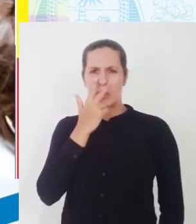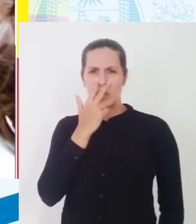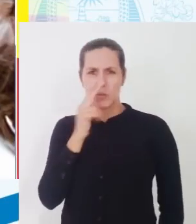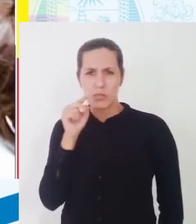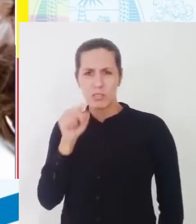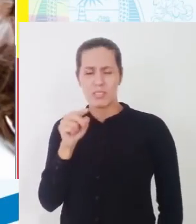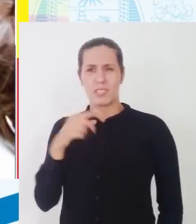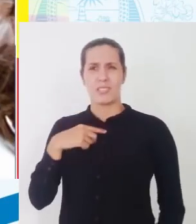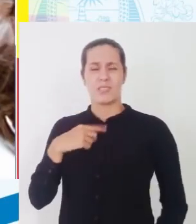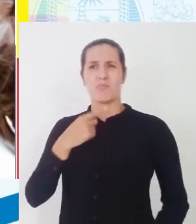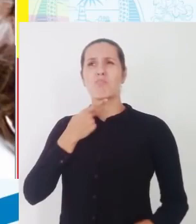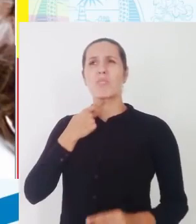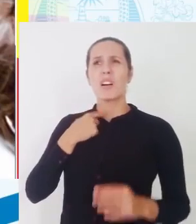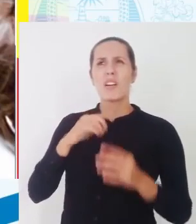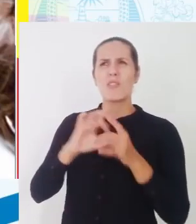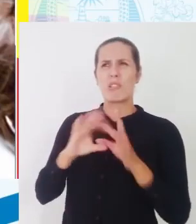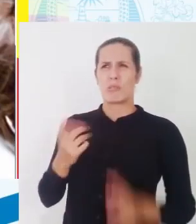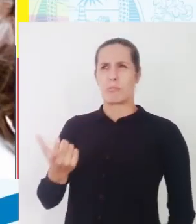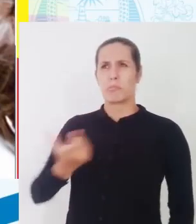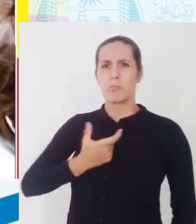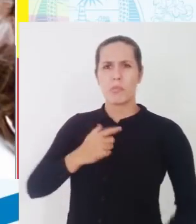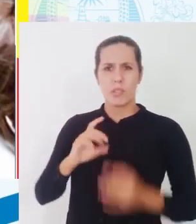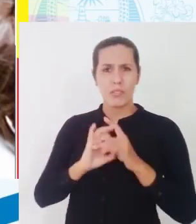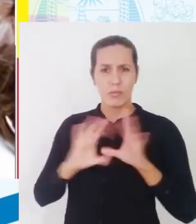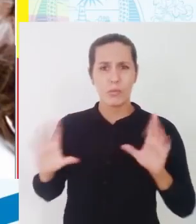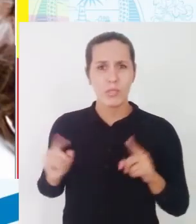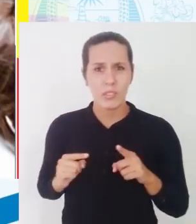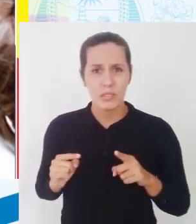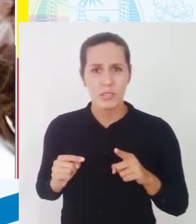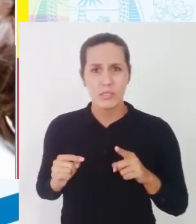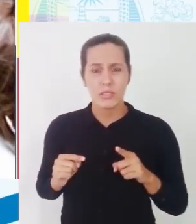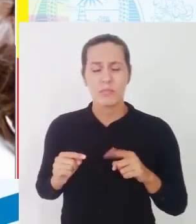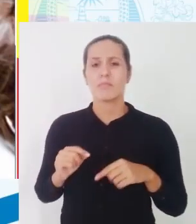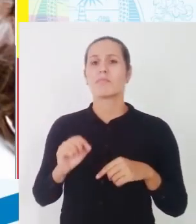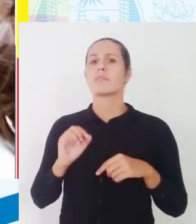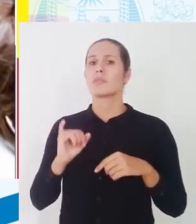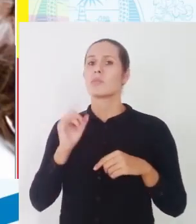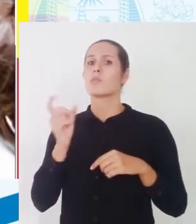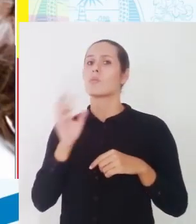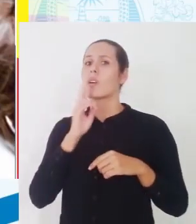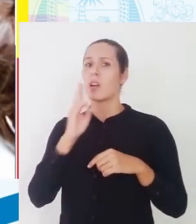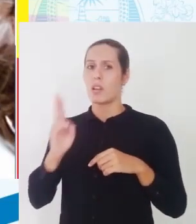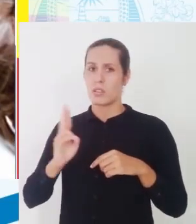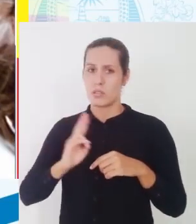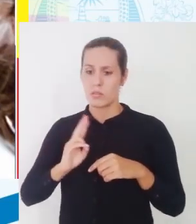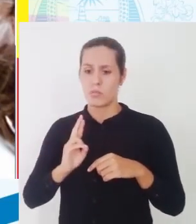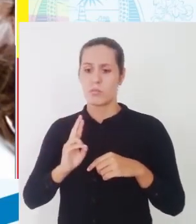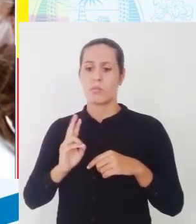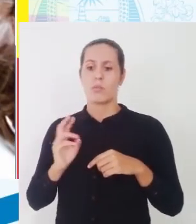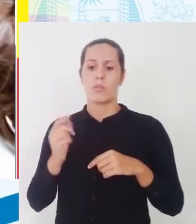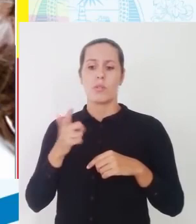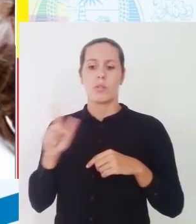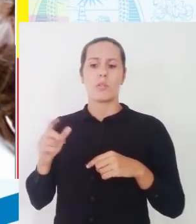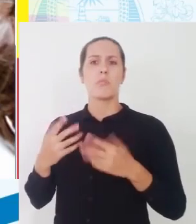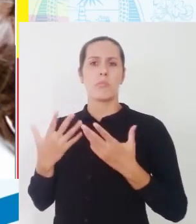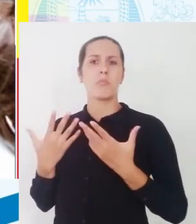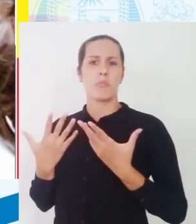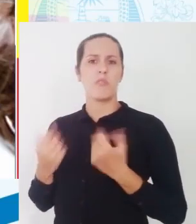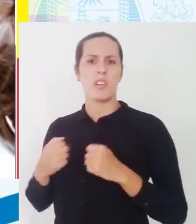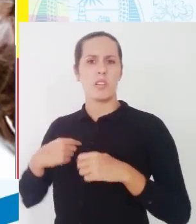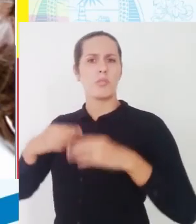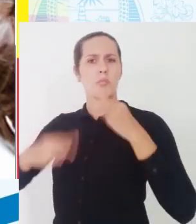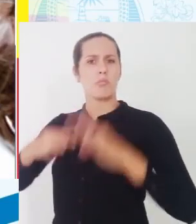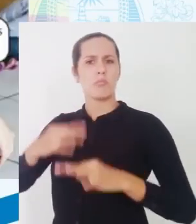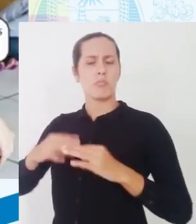se sentiriam à vontade ouvindo essa provocação? Se for uma resposta a outro bem feito, eu